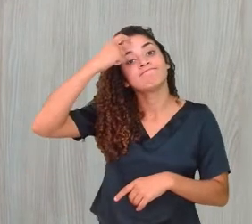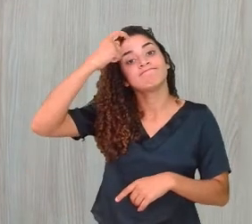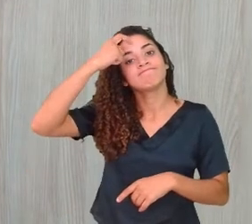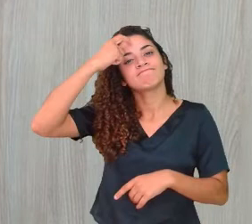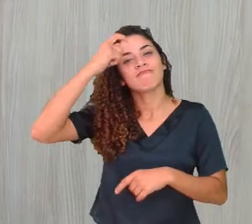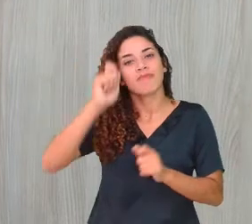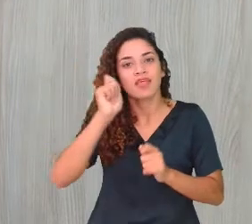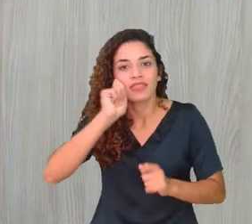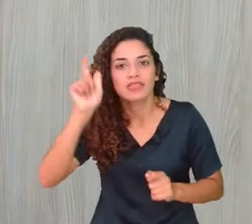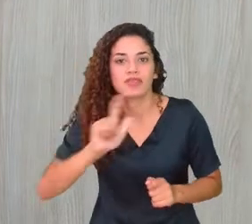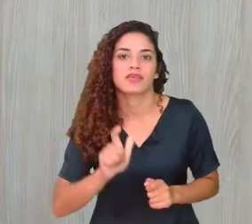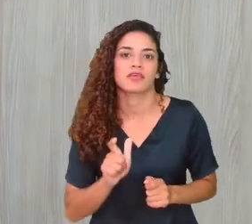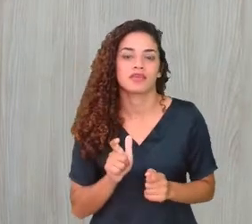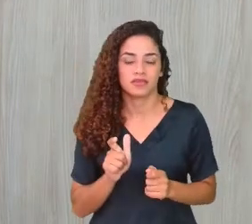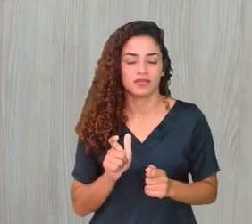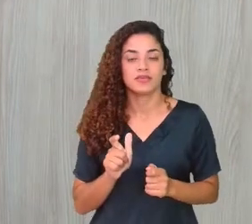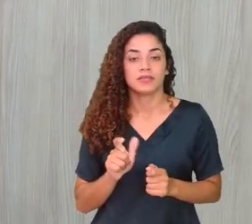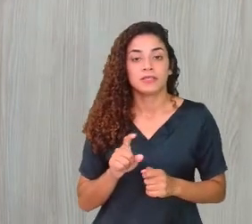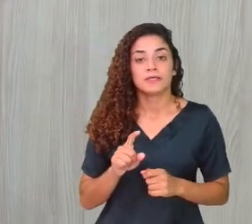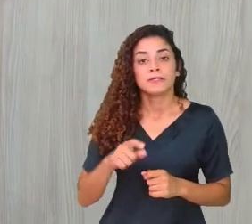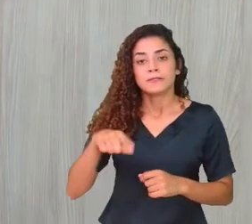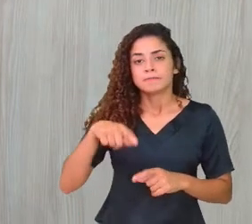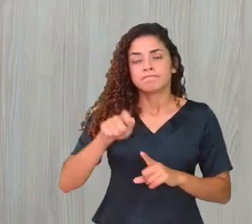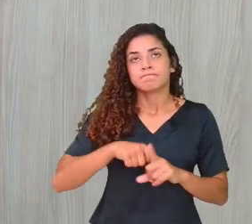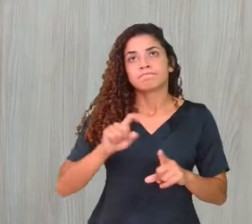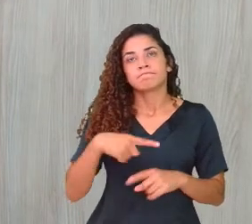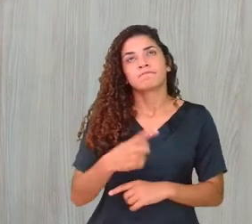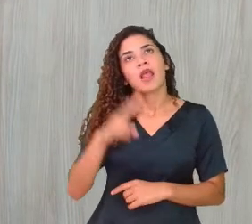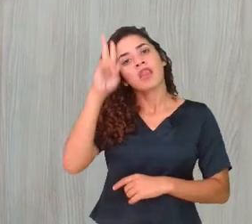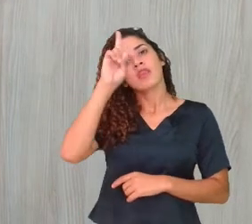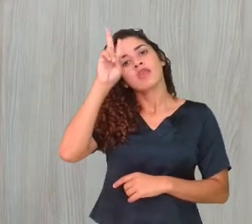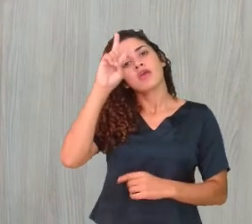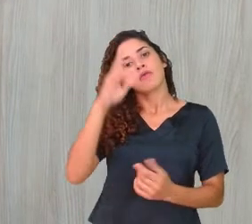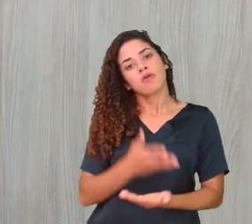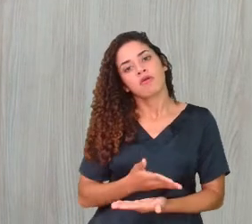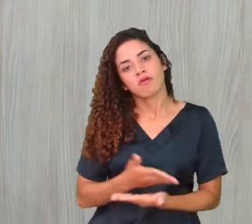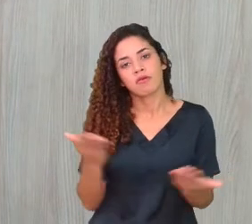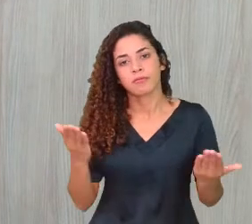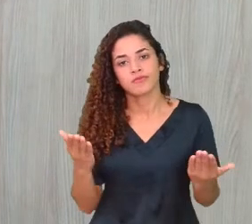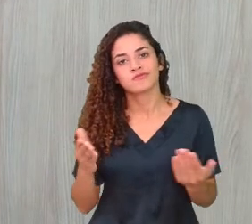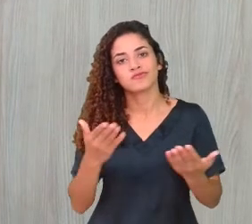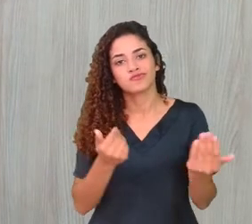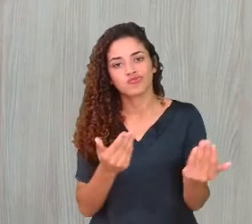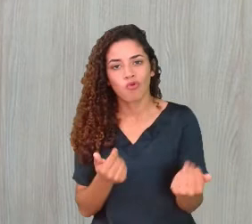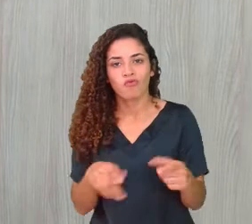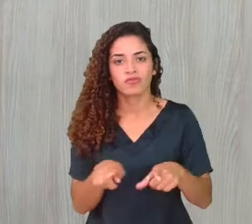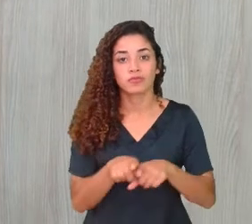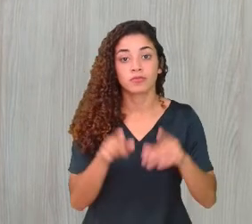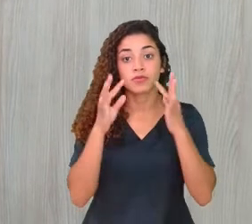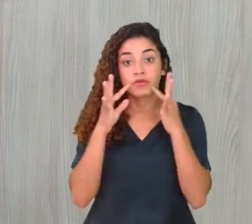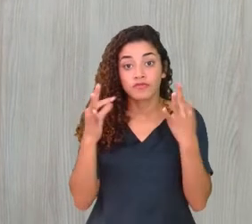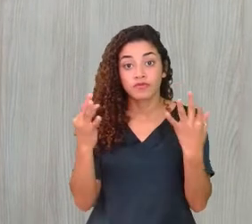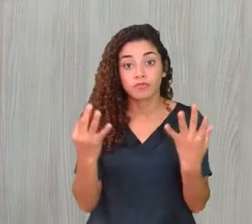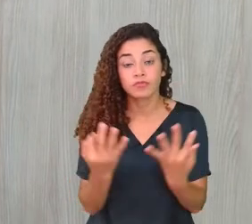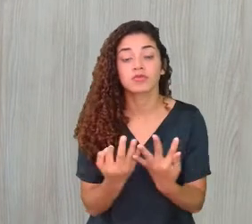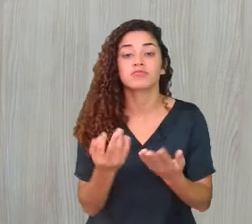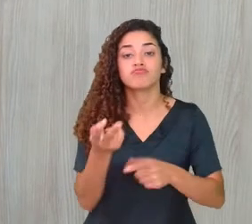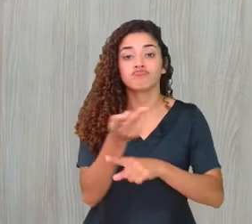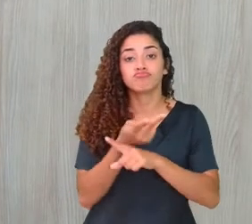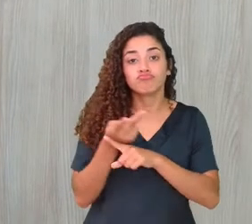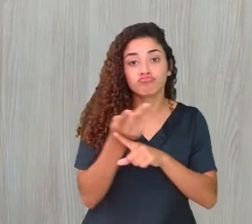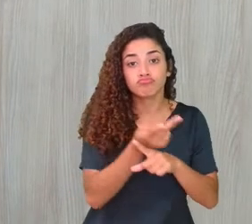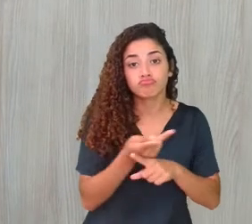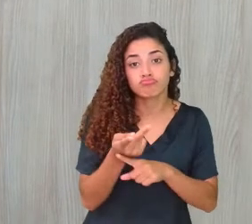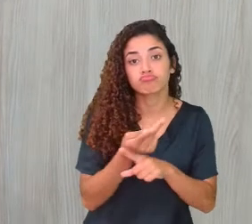de alerta, é um mês que a gente está aqui lembrando a vocês, né, jovens e as famílias, a procura de